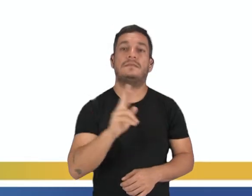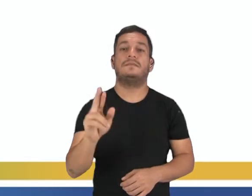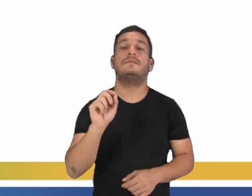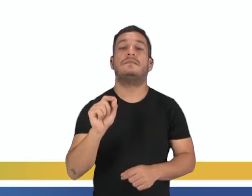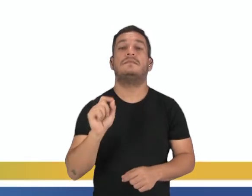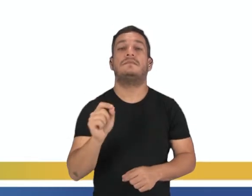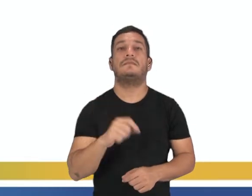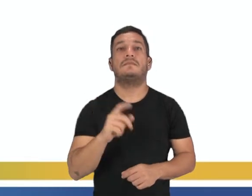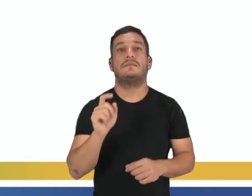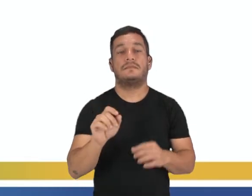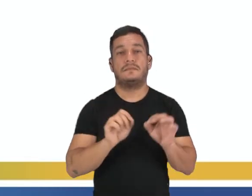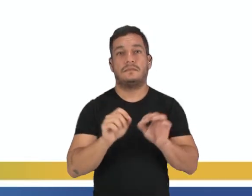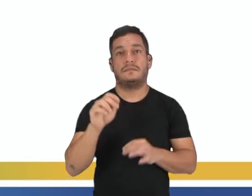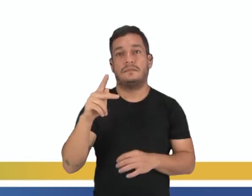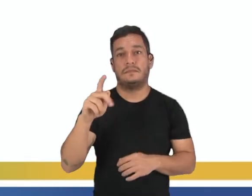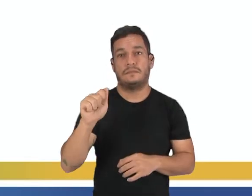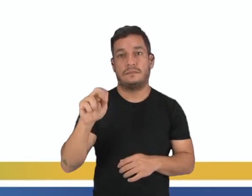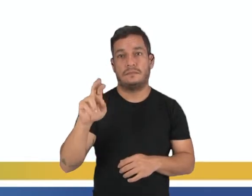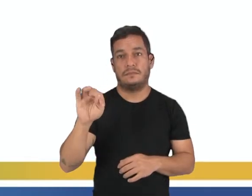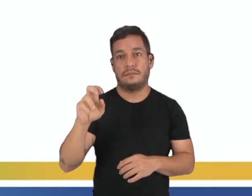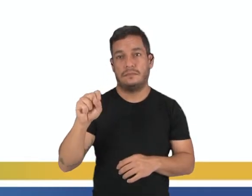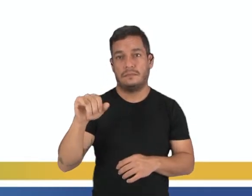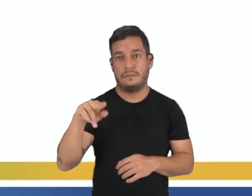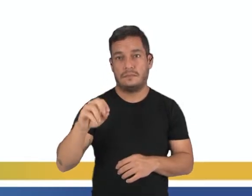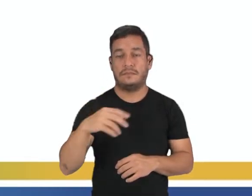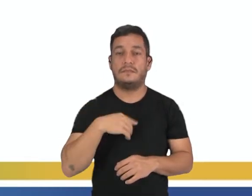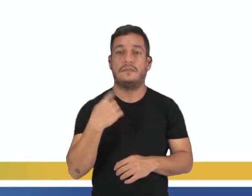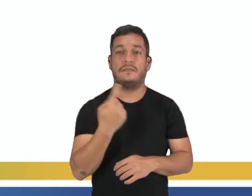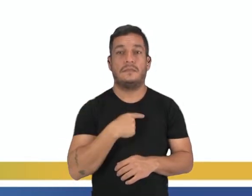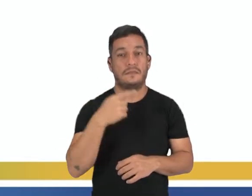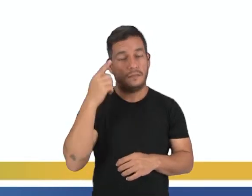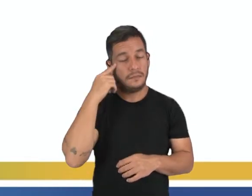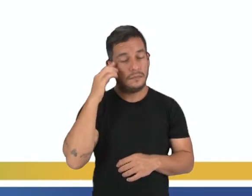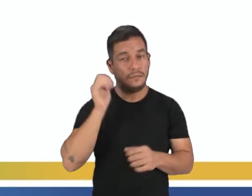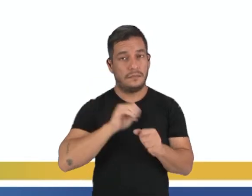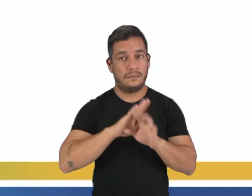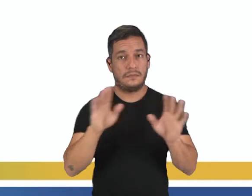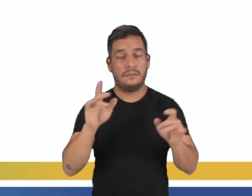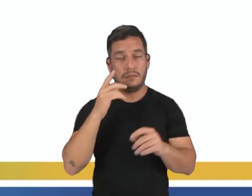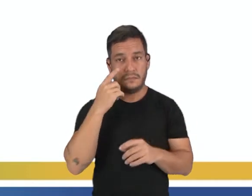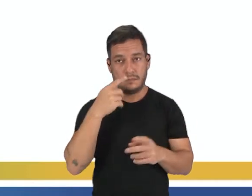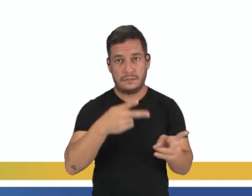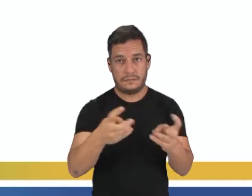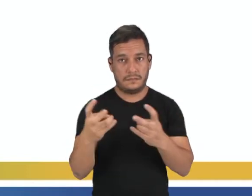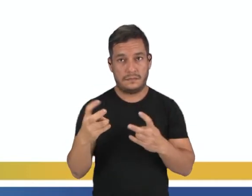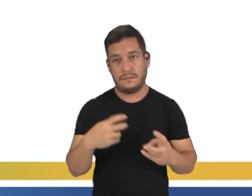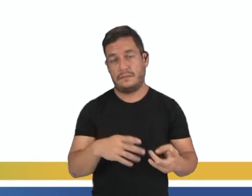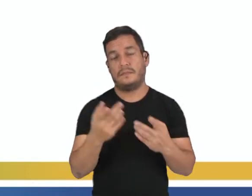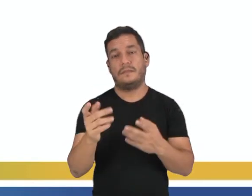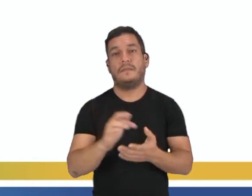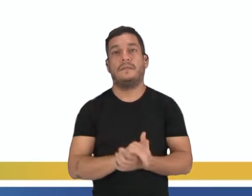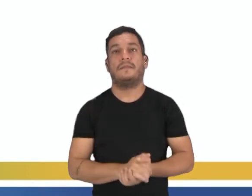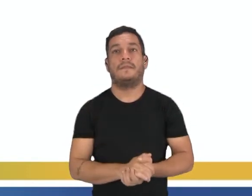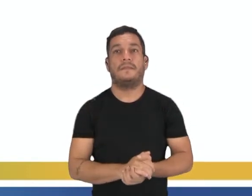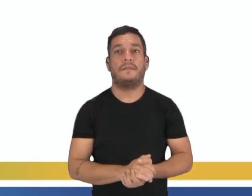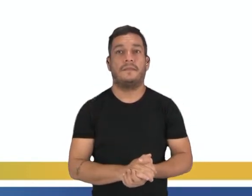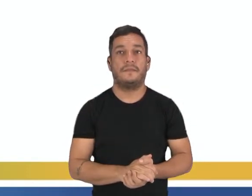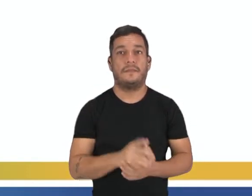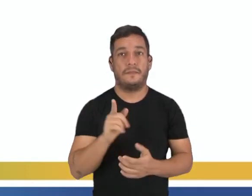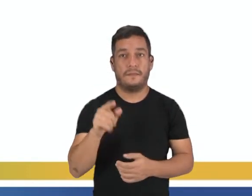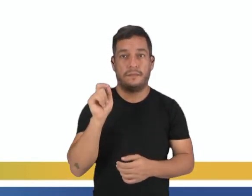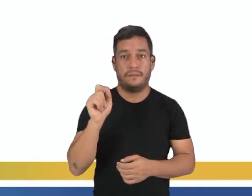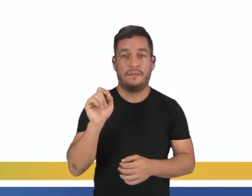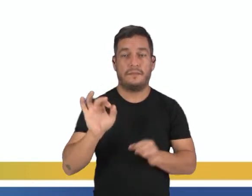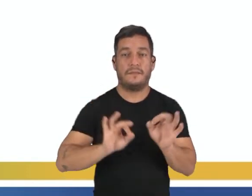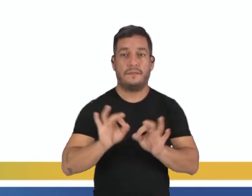de parte do plano cartesiano. Então, a gente vai se ater, nesse primeiro momento, a essa parte do nosso plano cartesiano. Então, o plano